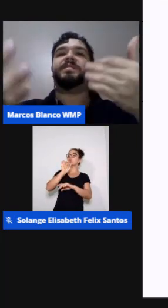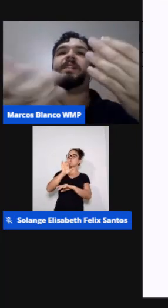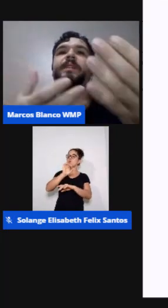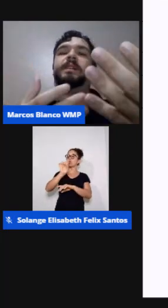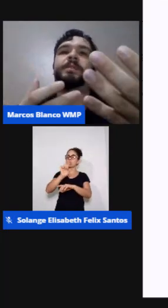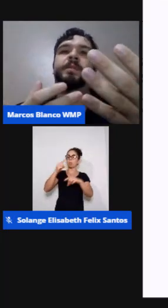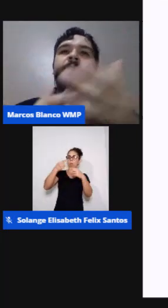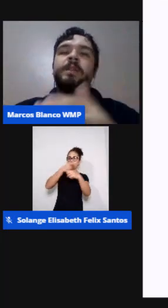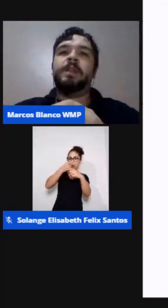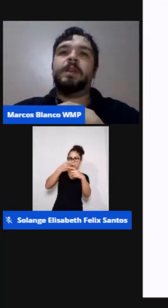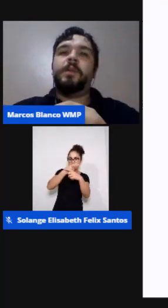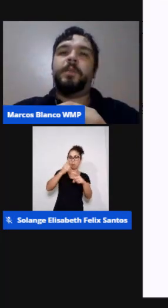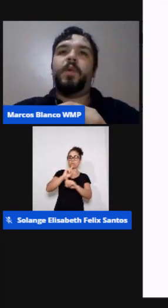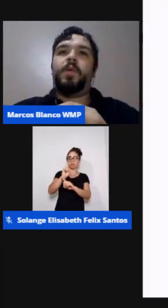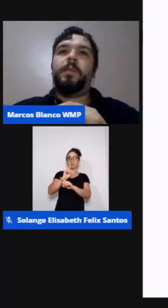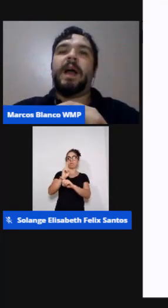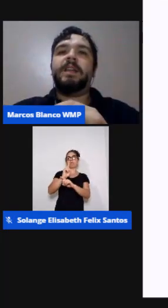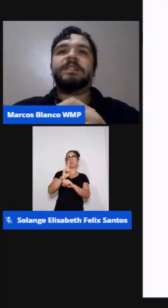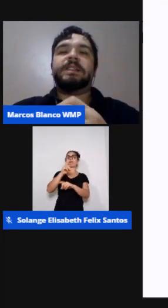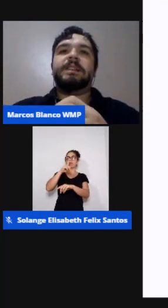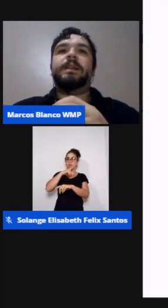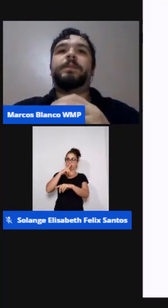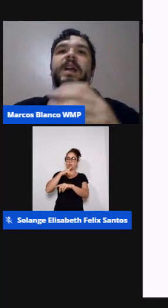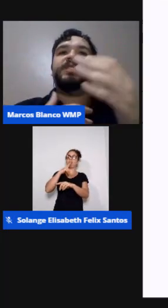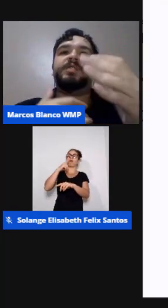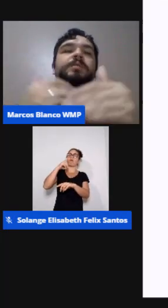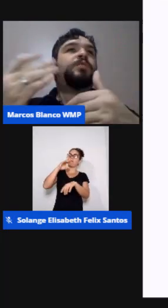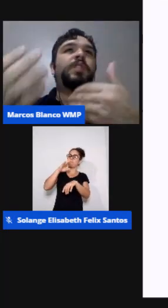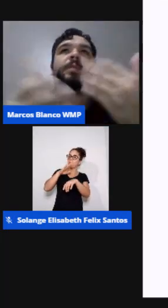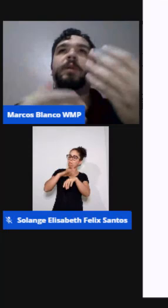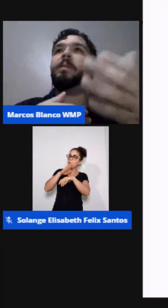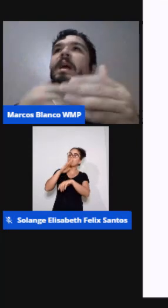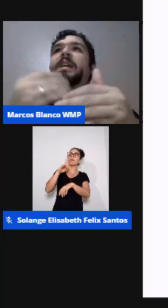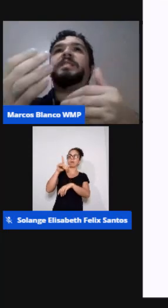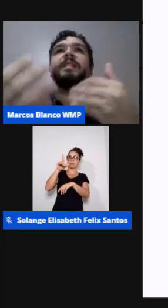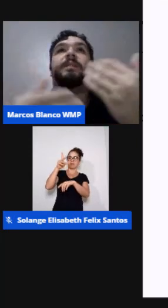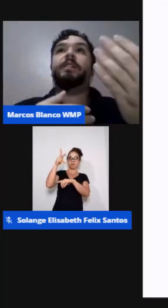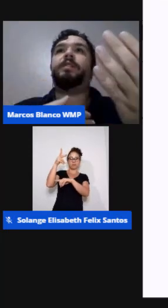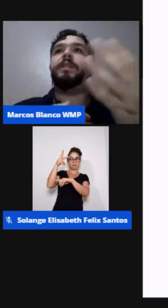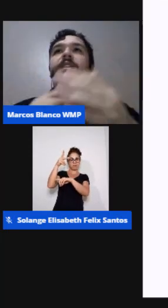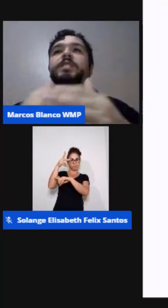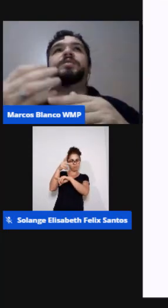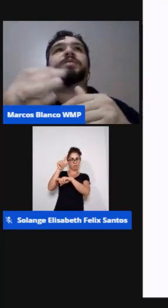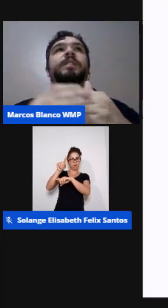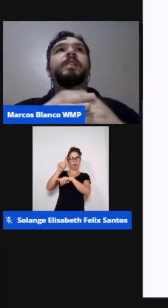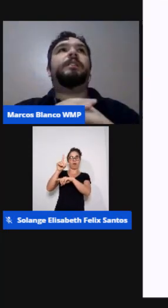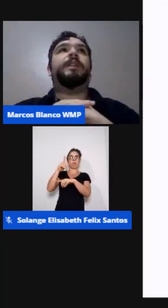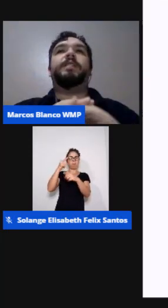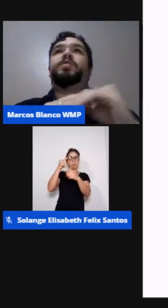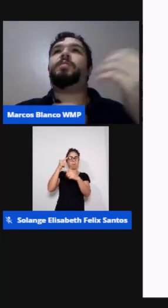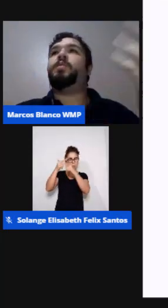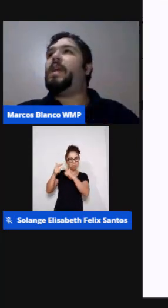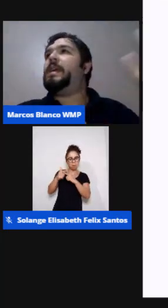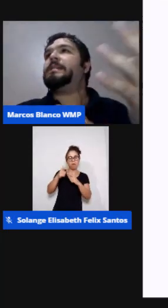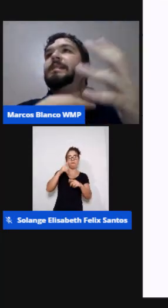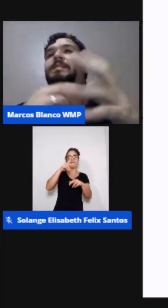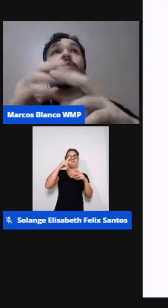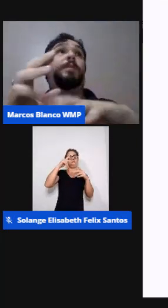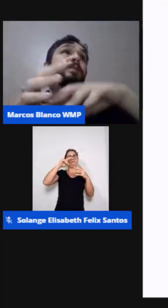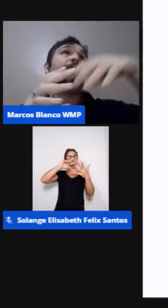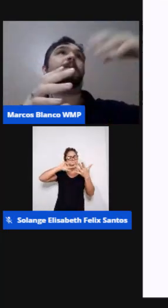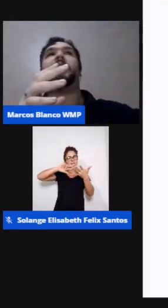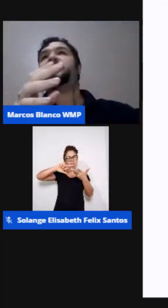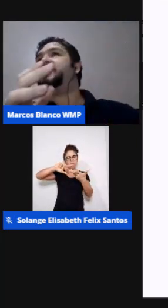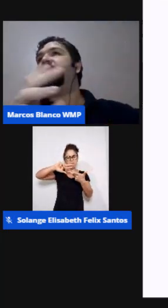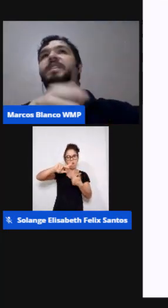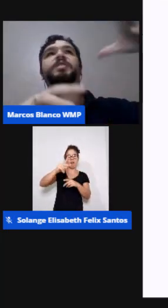vocês, então por isso a gente está falando um pouco mais, mas toda a problemática, tem vários vídeos falando sobre